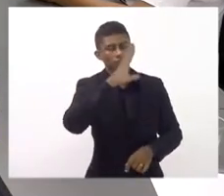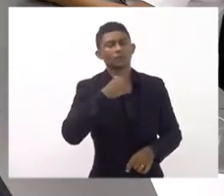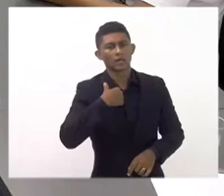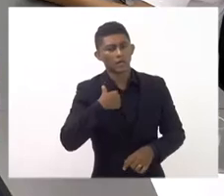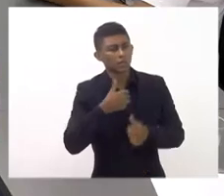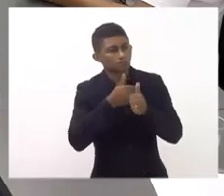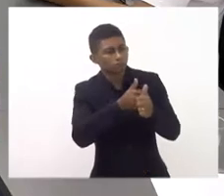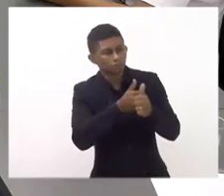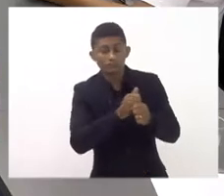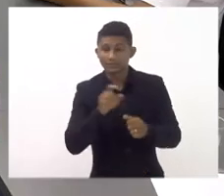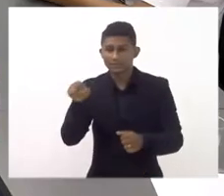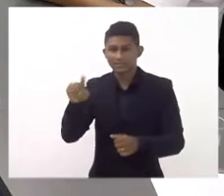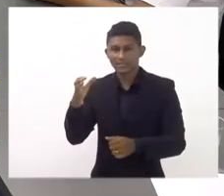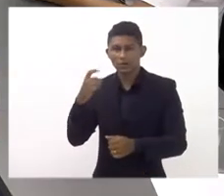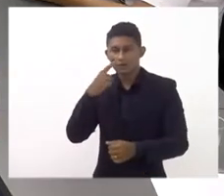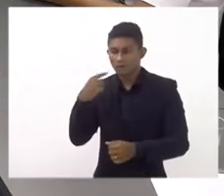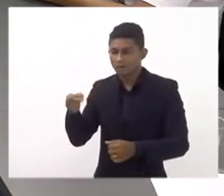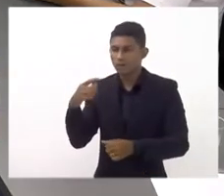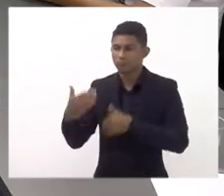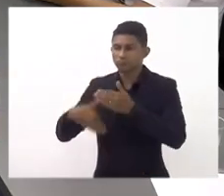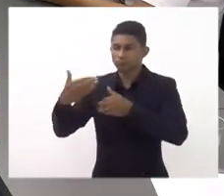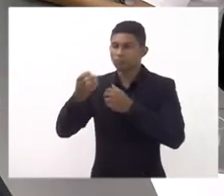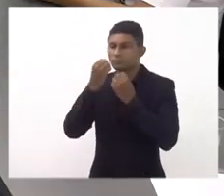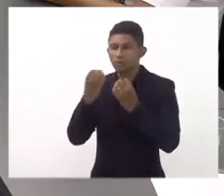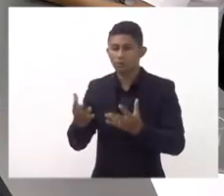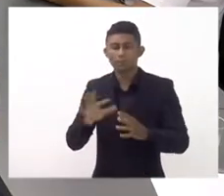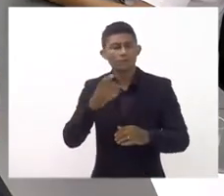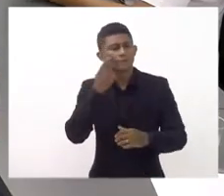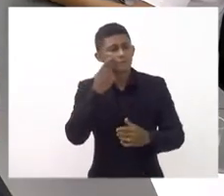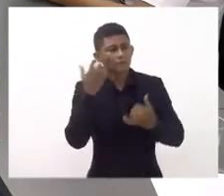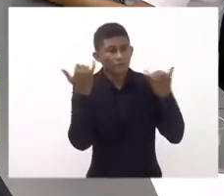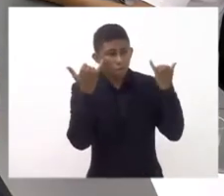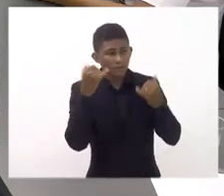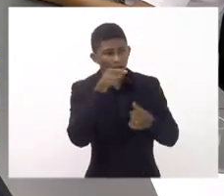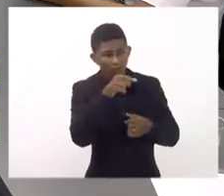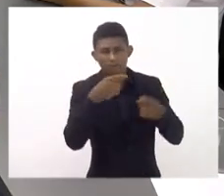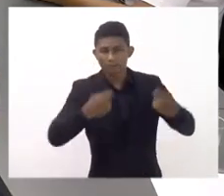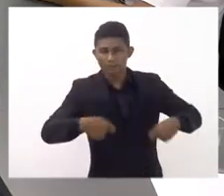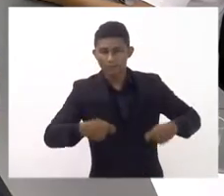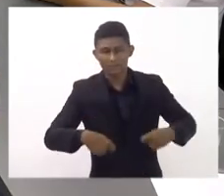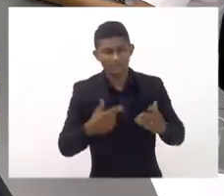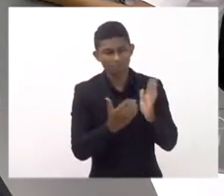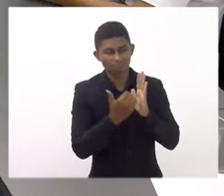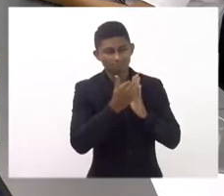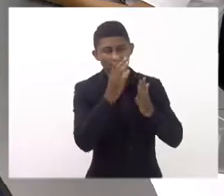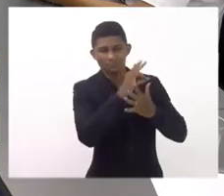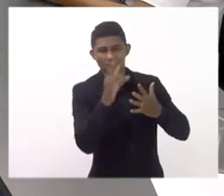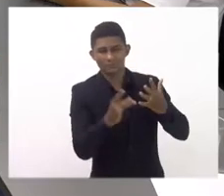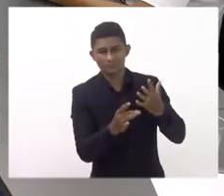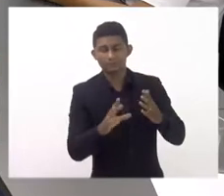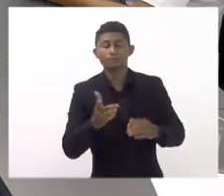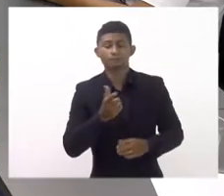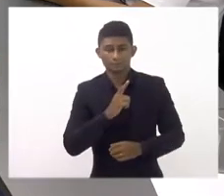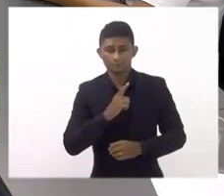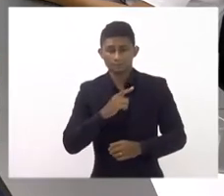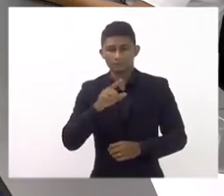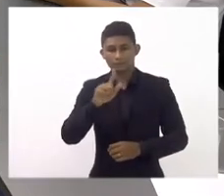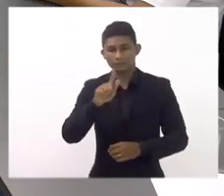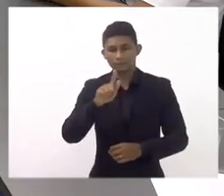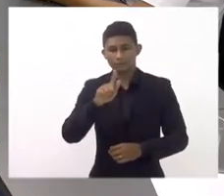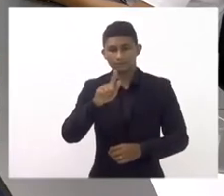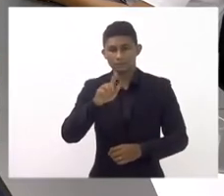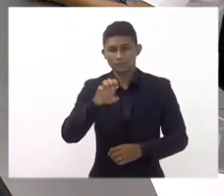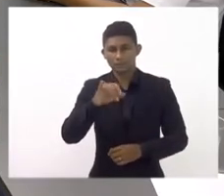que a unidade esteja crescendo. Então vamos apurar melhor essa informação. Eu vou fazer o seguinte: a gente ainda tem aqui a Gleice, que é lá da unidade de